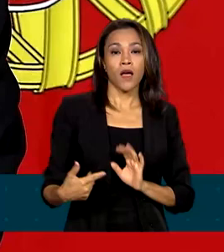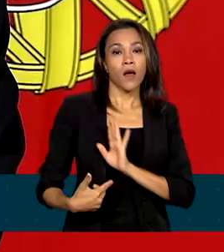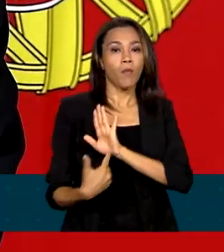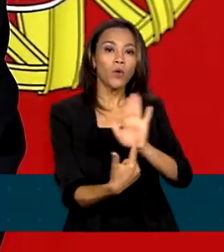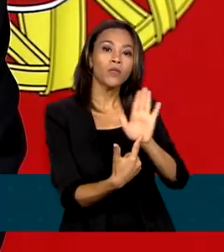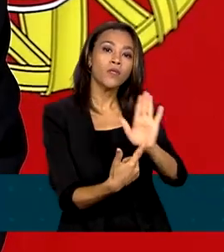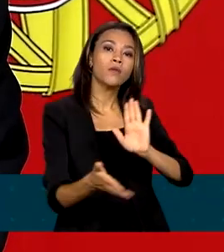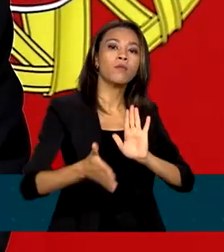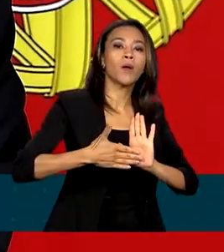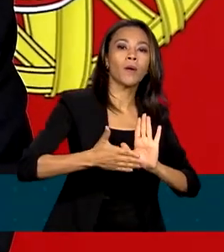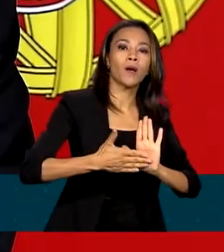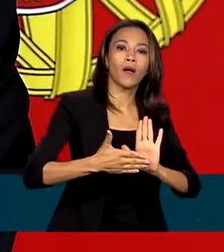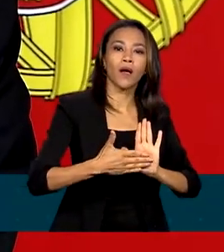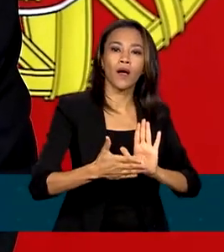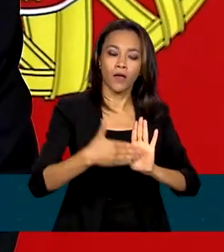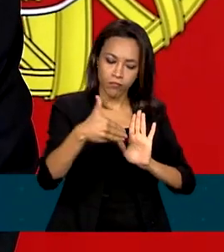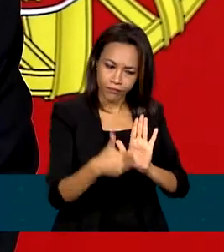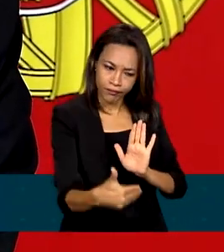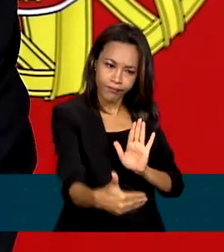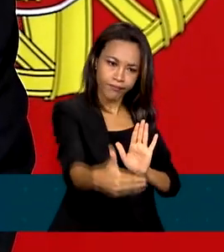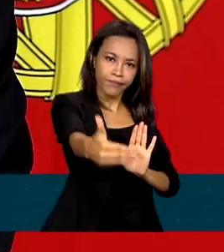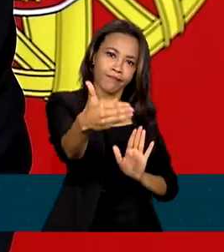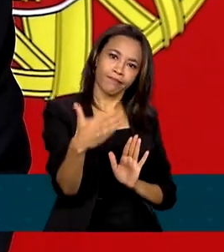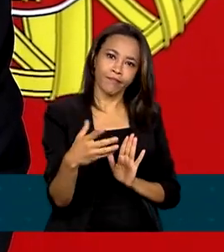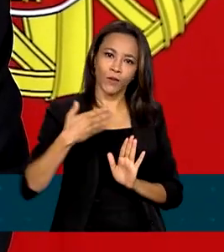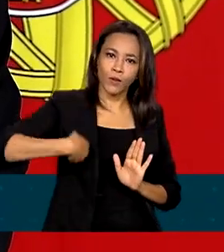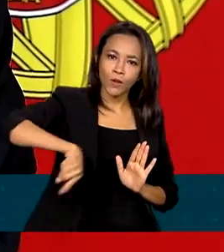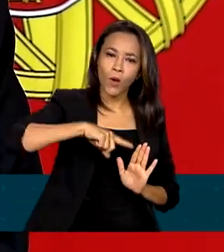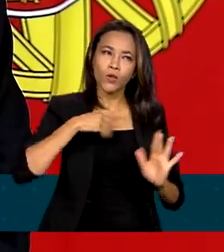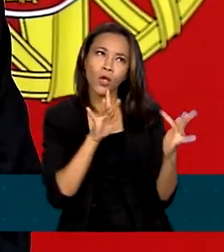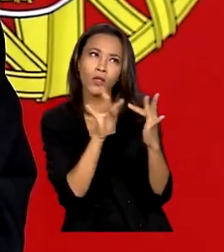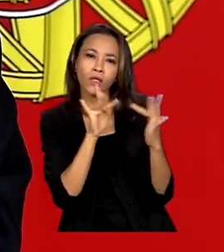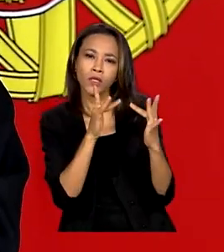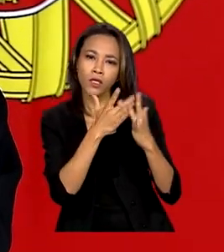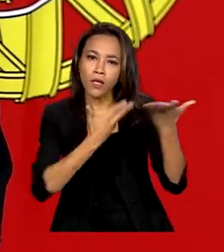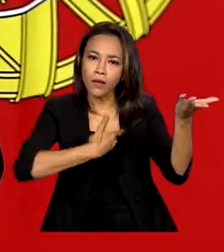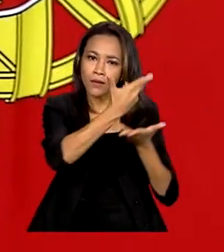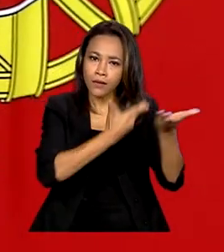para novos passos nas nossas relações no futuro.